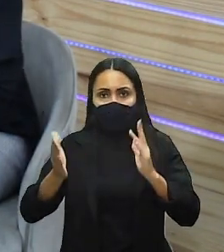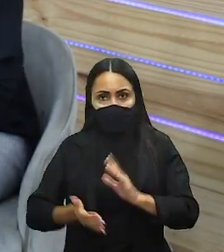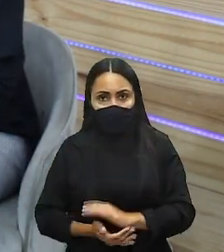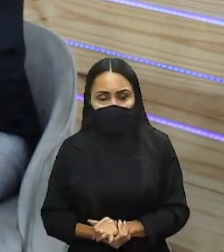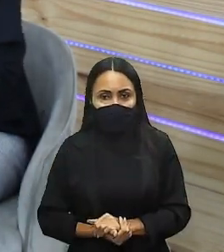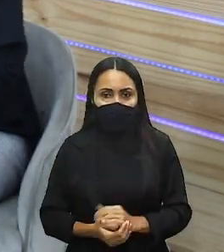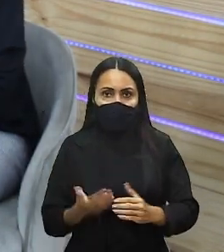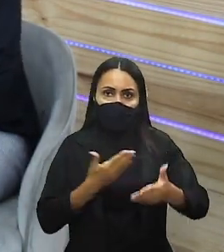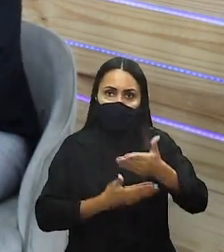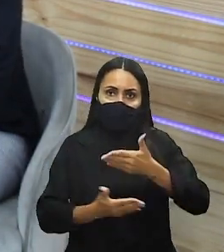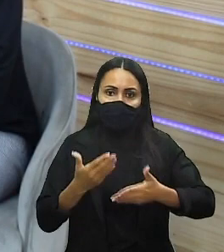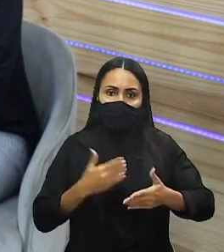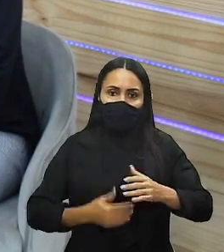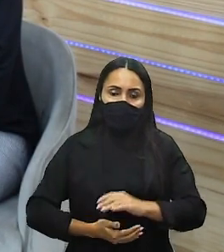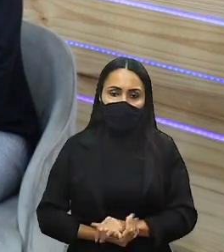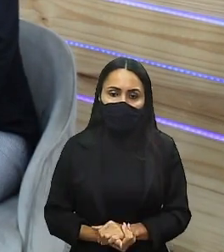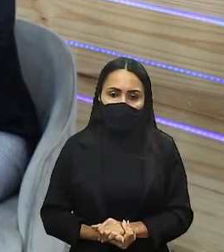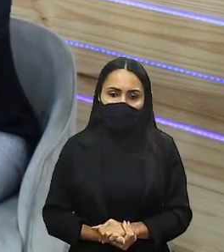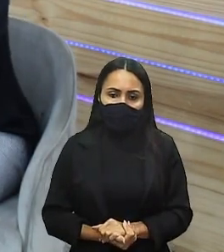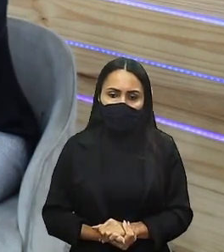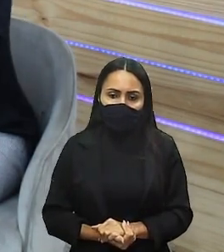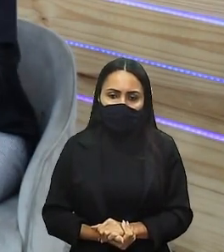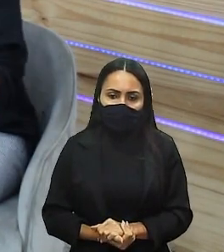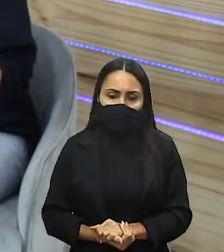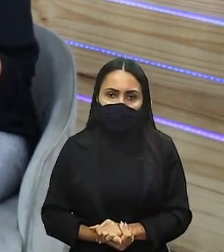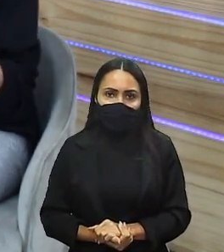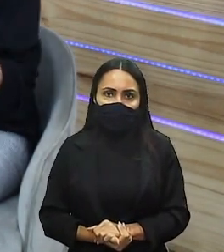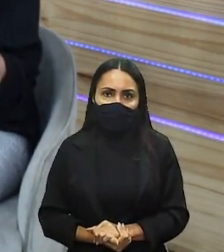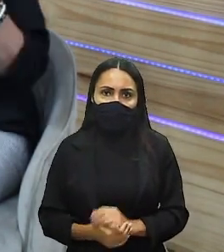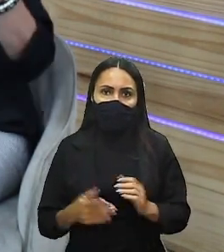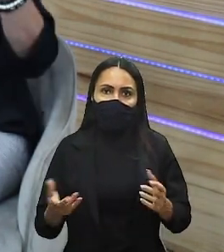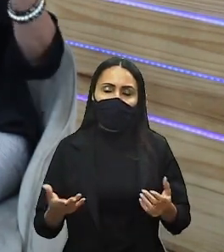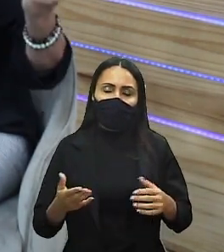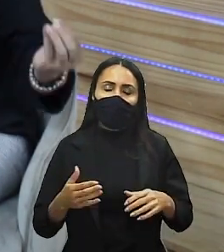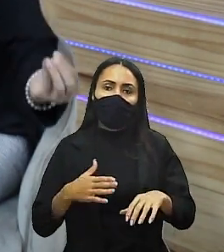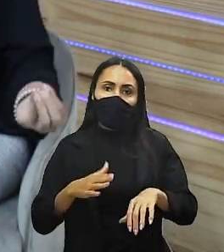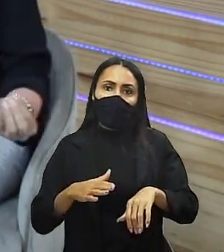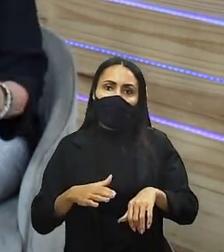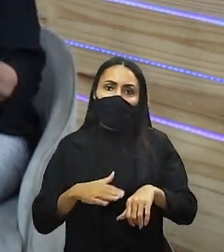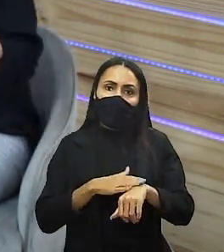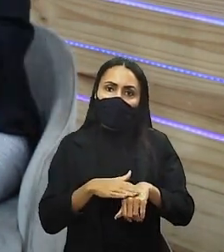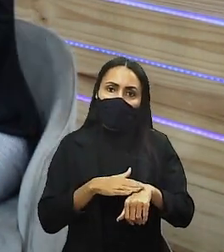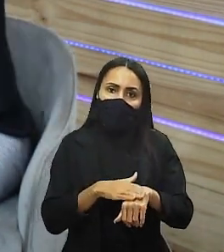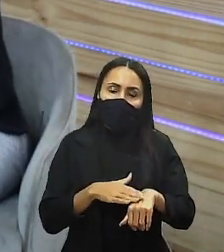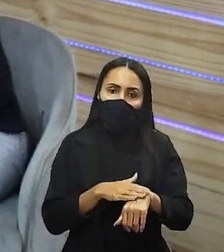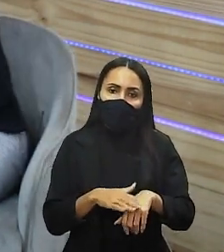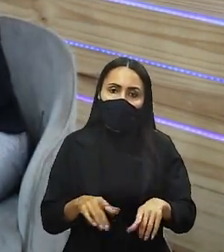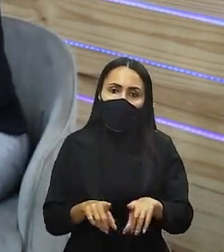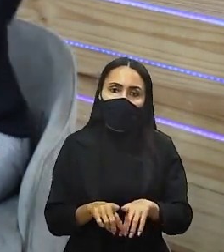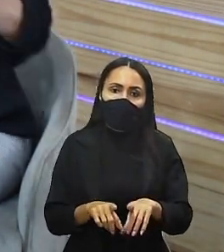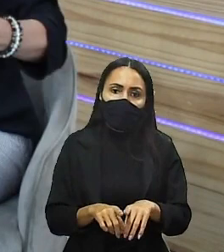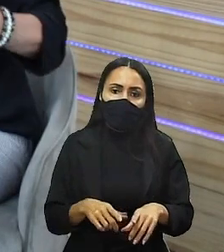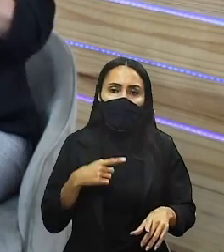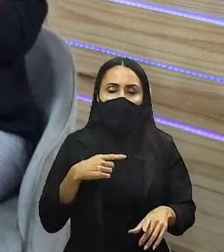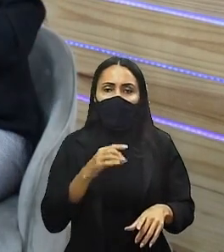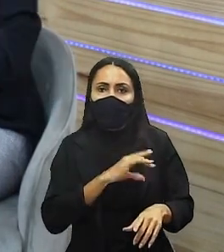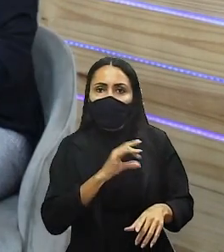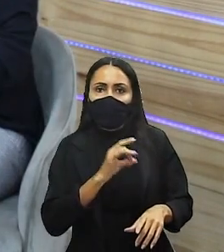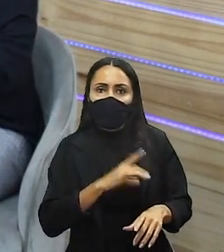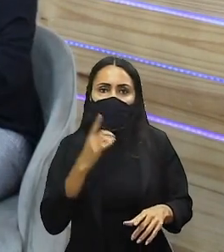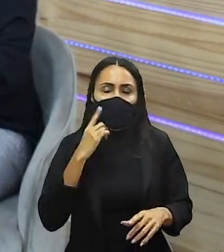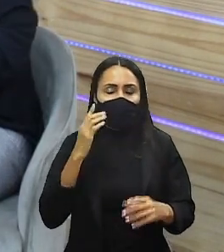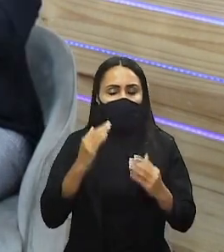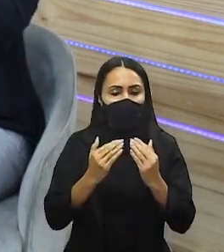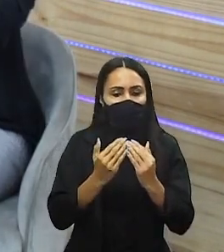na biblioteca para interagir com o usuário. Vá lá, converse com ele. Às vezes você sente que a pessoa está precisando de informação e tem medo, porque você está atrás de um